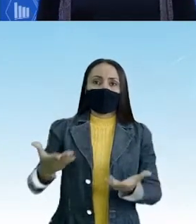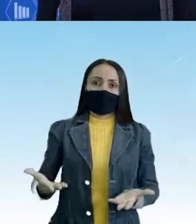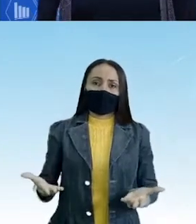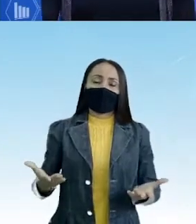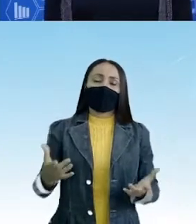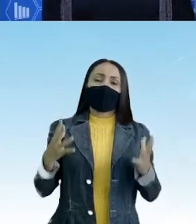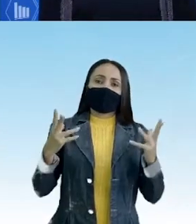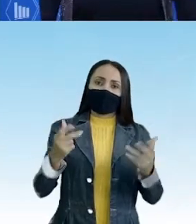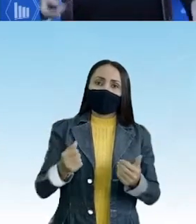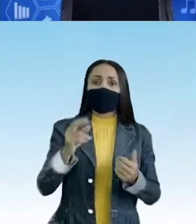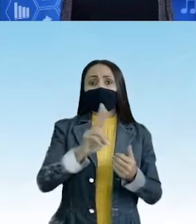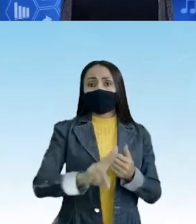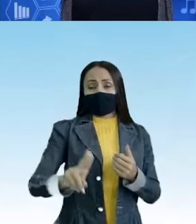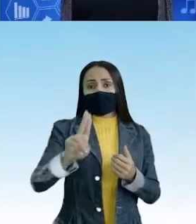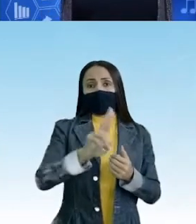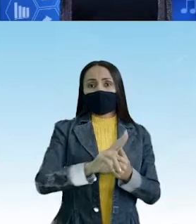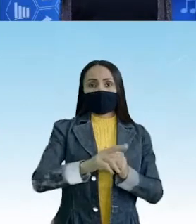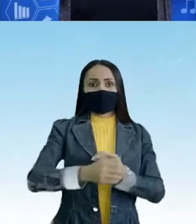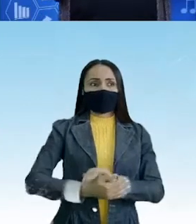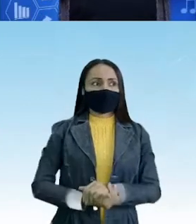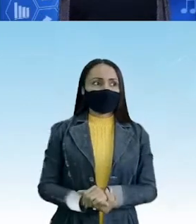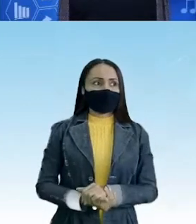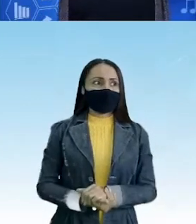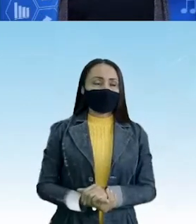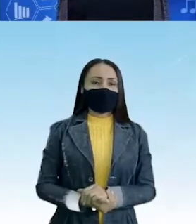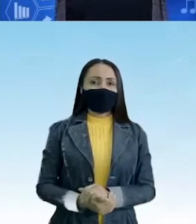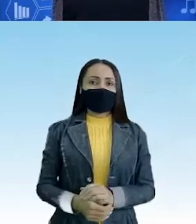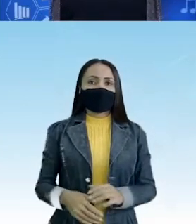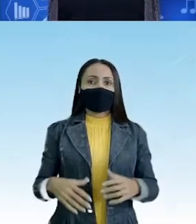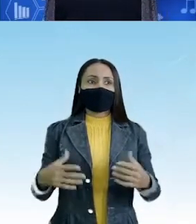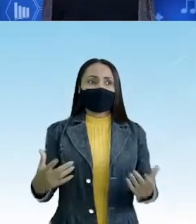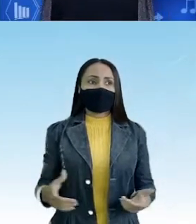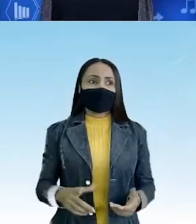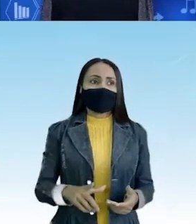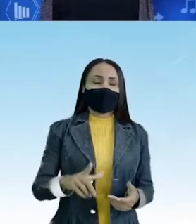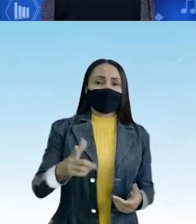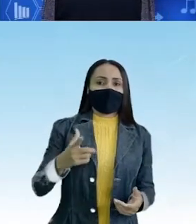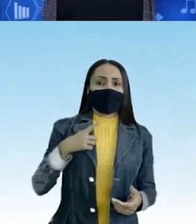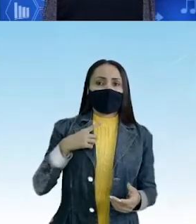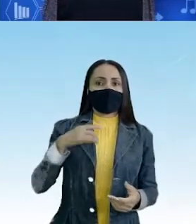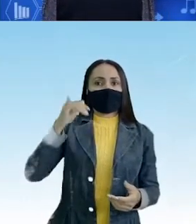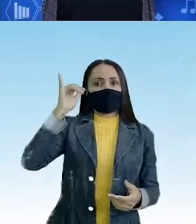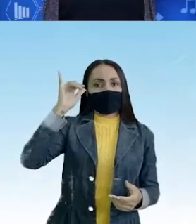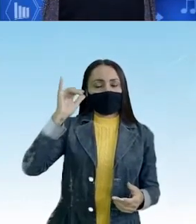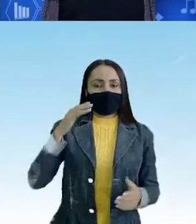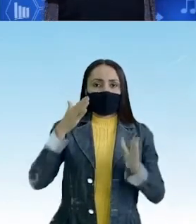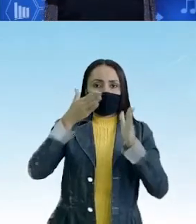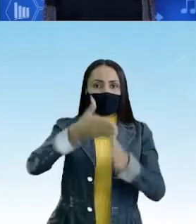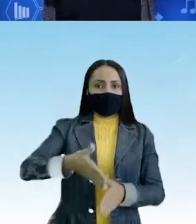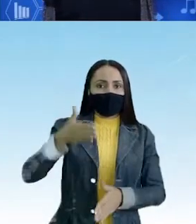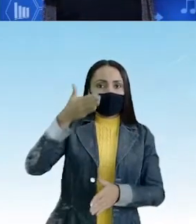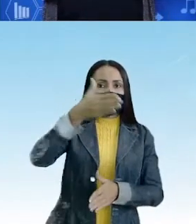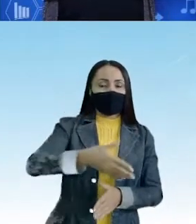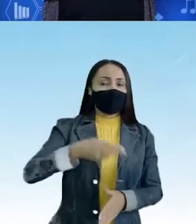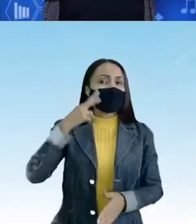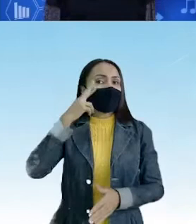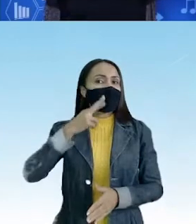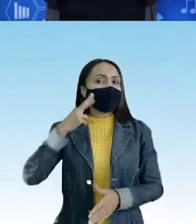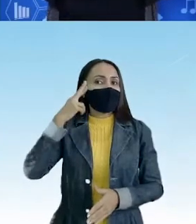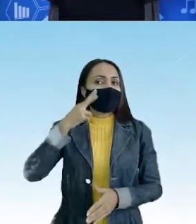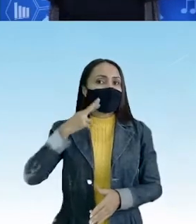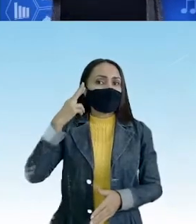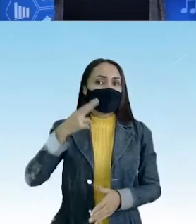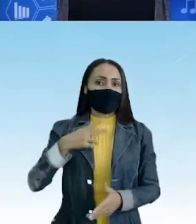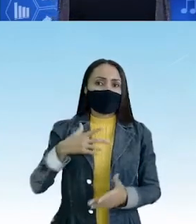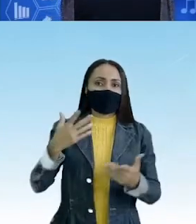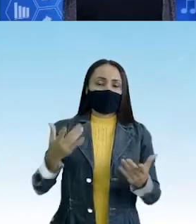a gente utilizou. As lendas, gente, quem é que não conhece as lendas do boto cor-de-rosa, do boitatá, do